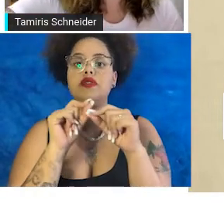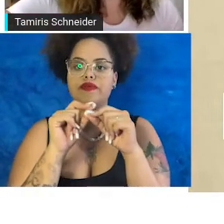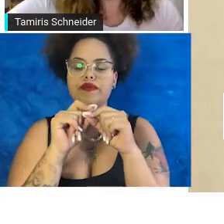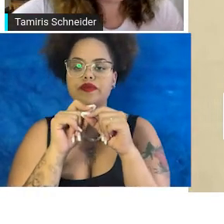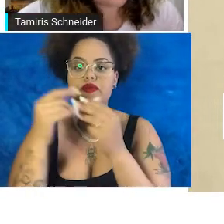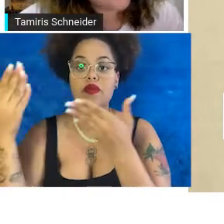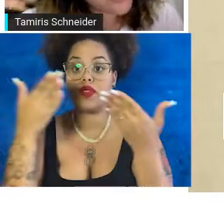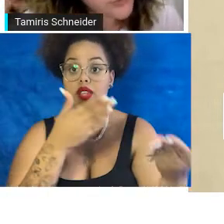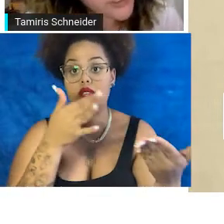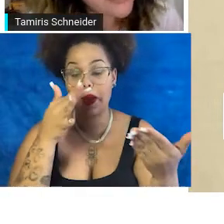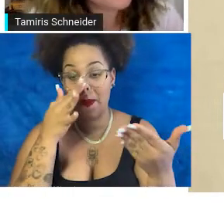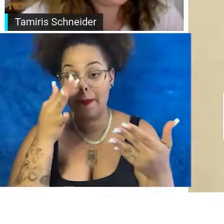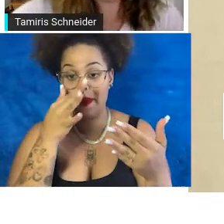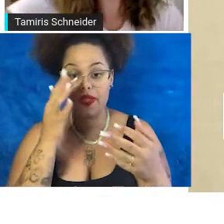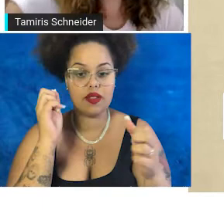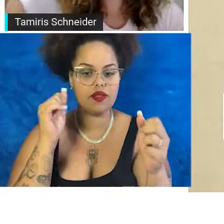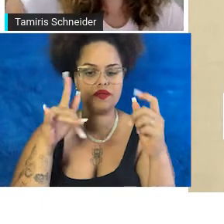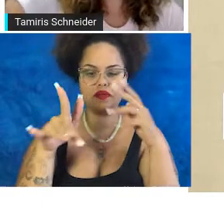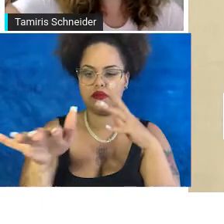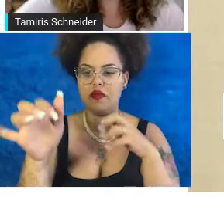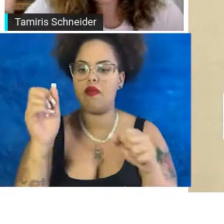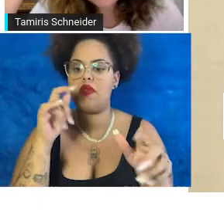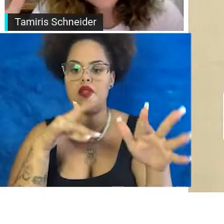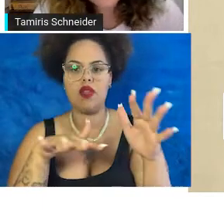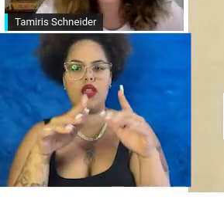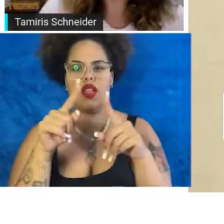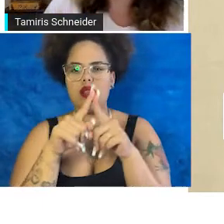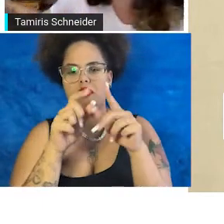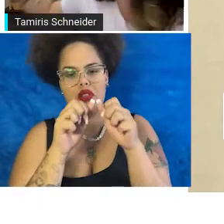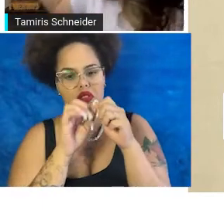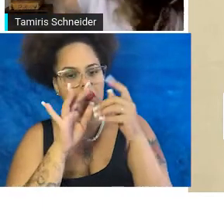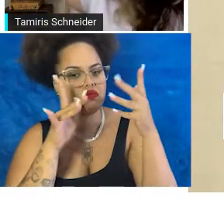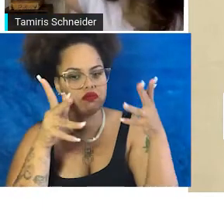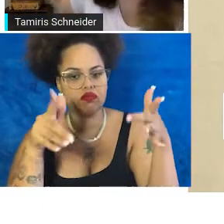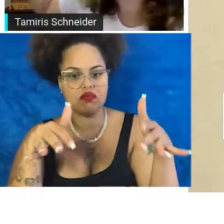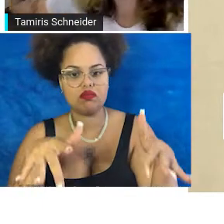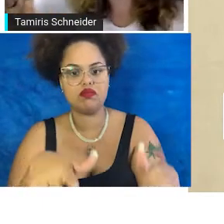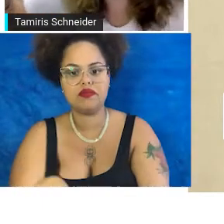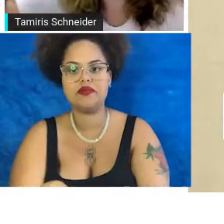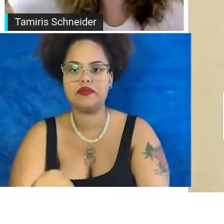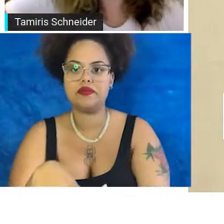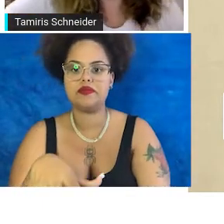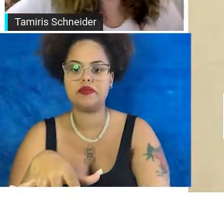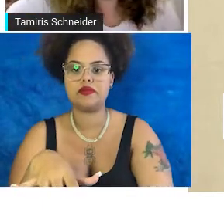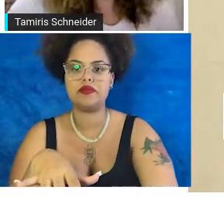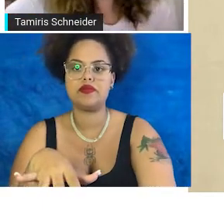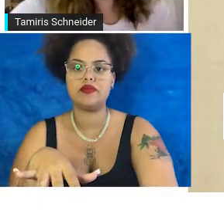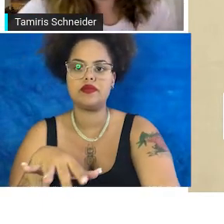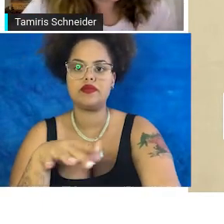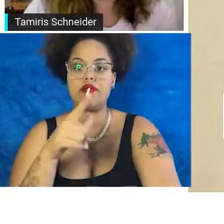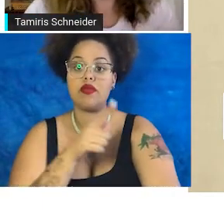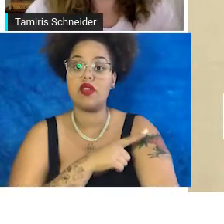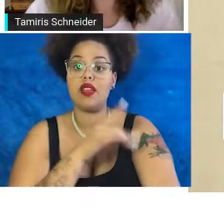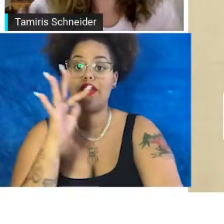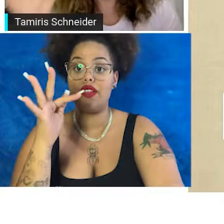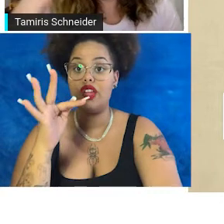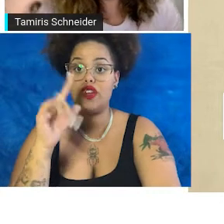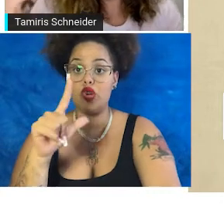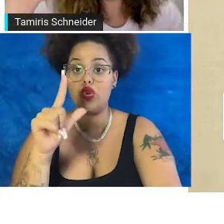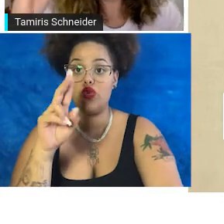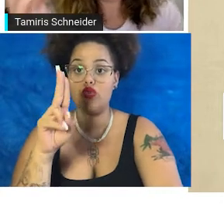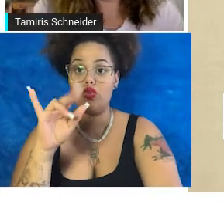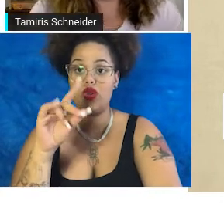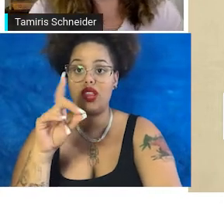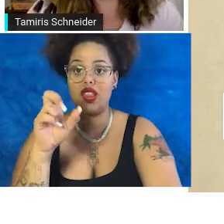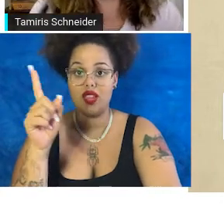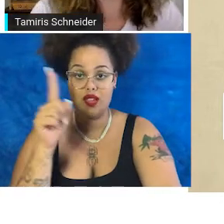Vamos trazer plantas fluidas, plantas que descem assim, né, como essa aqui, que tenha fluidez, né, que mostre